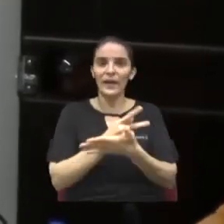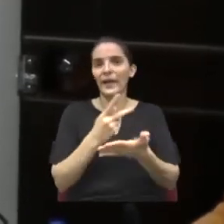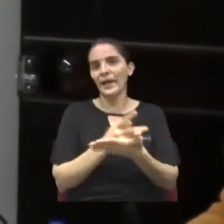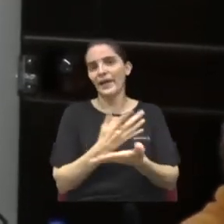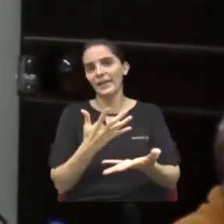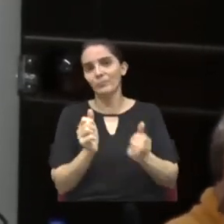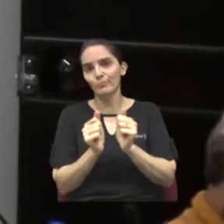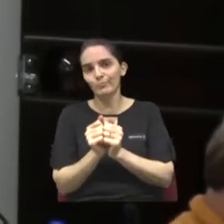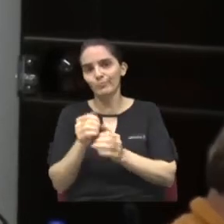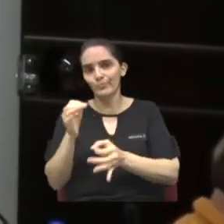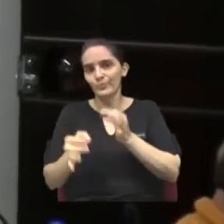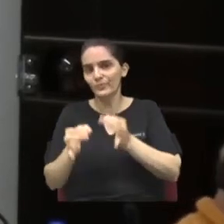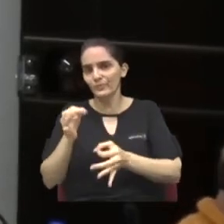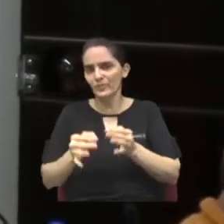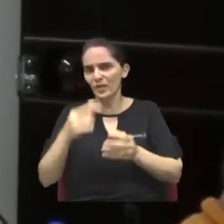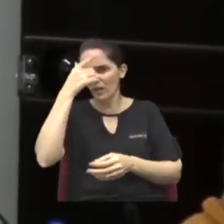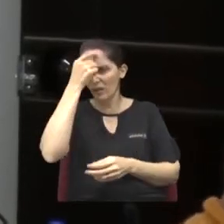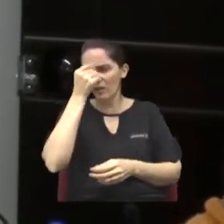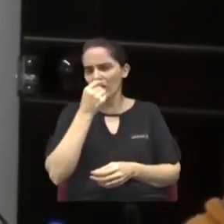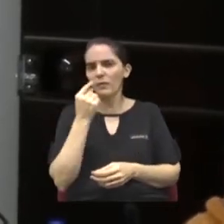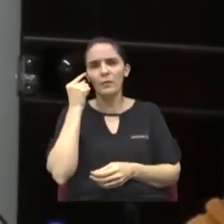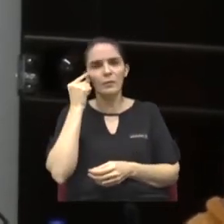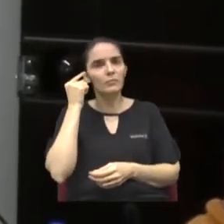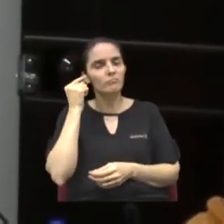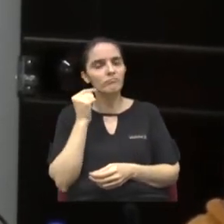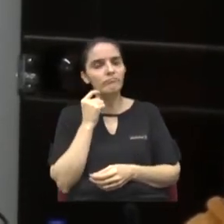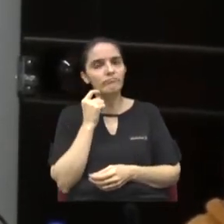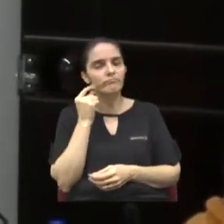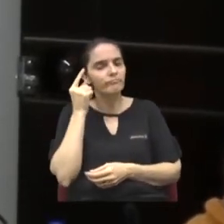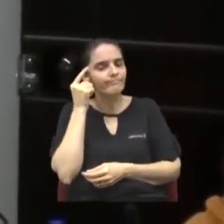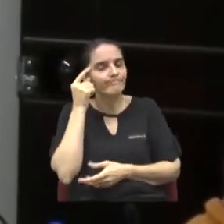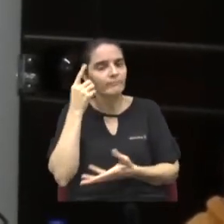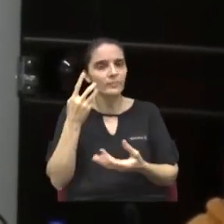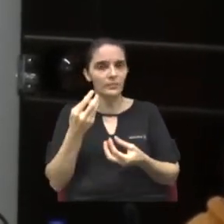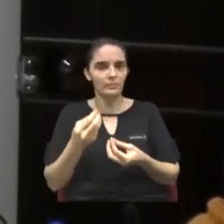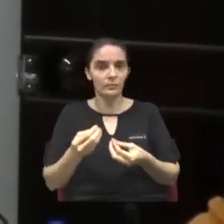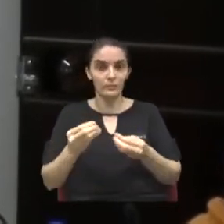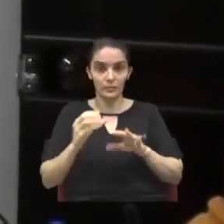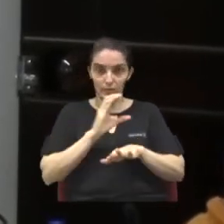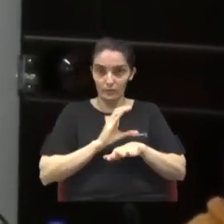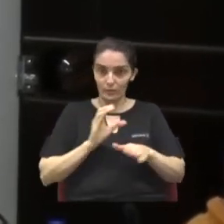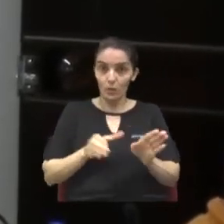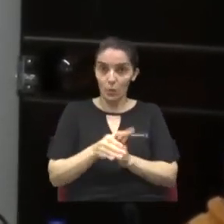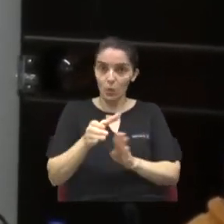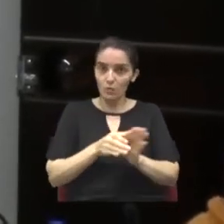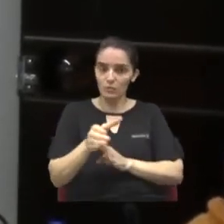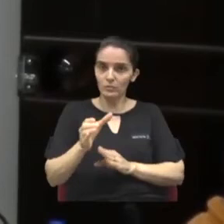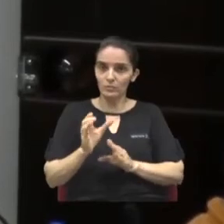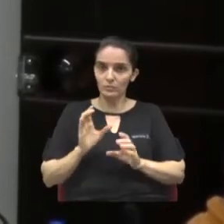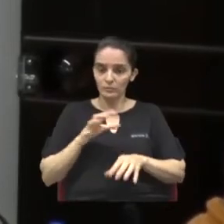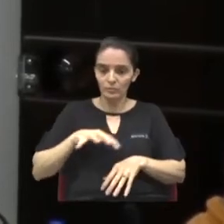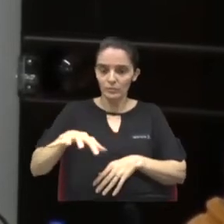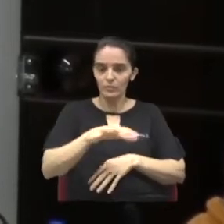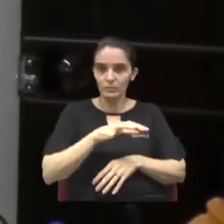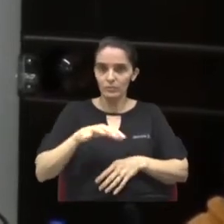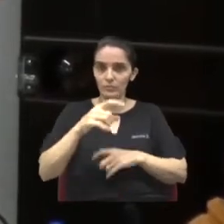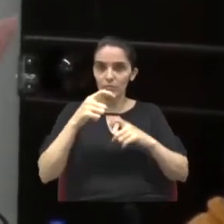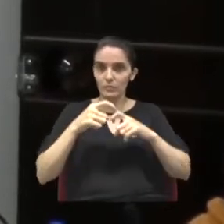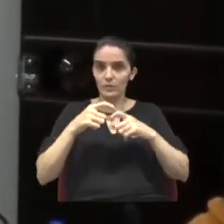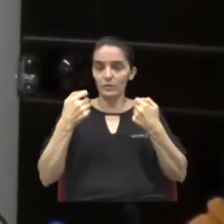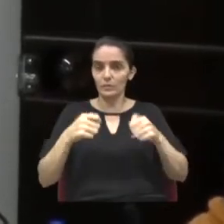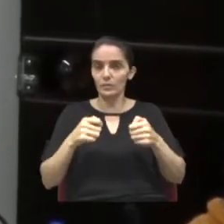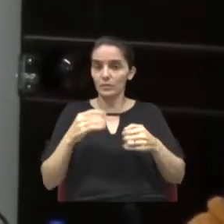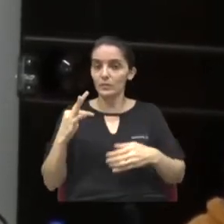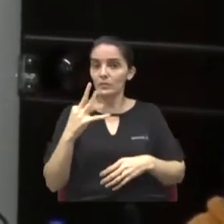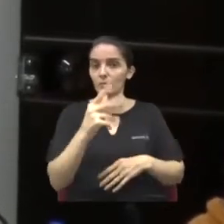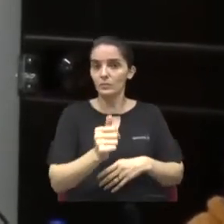judicializada, eu até fiz um levantamento que é o seguinte: o Conselho Federal de Medicina deveria fazer uma enquete com todos os